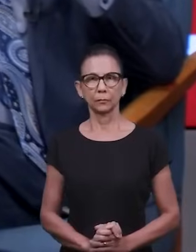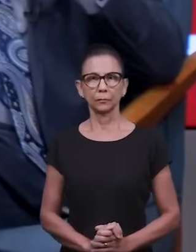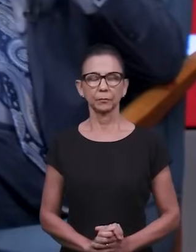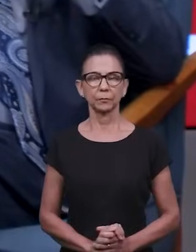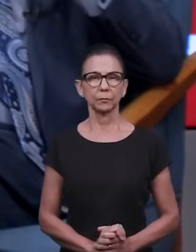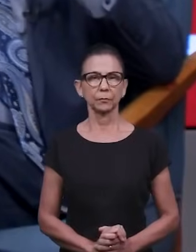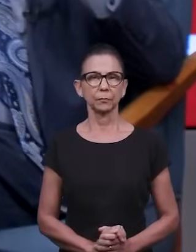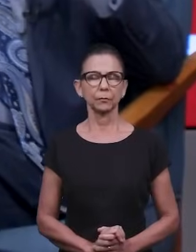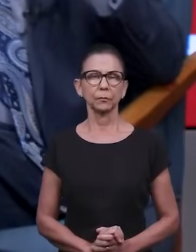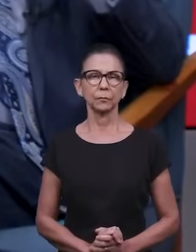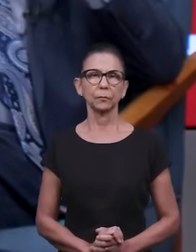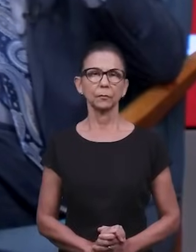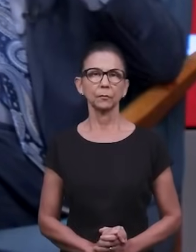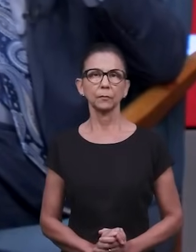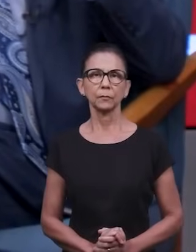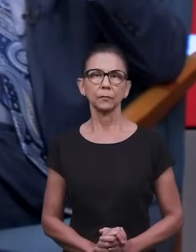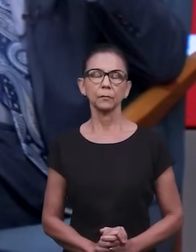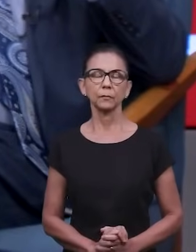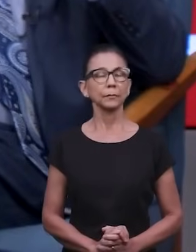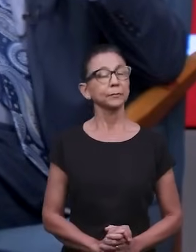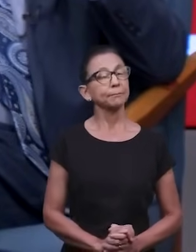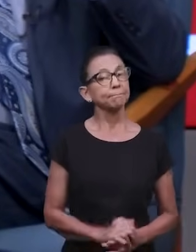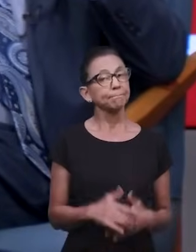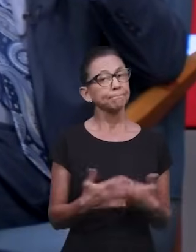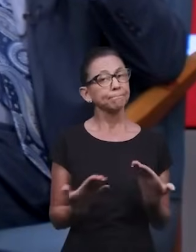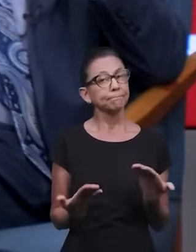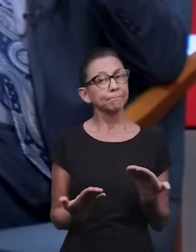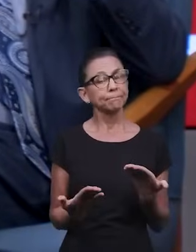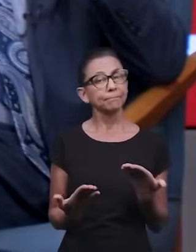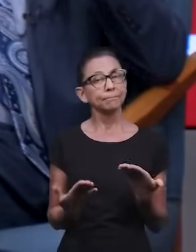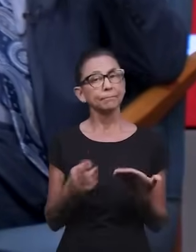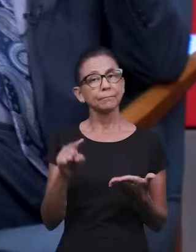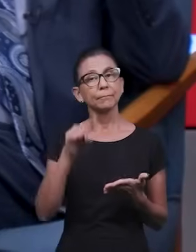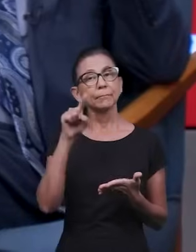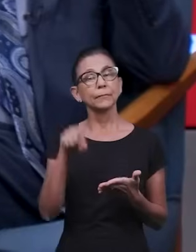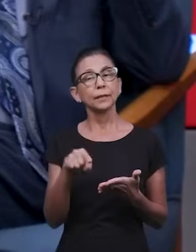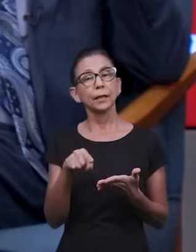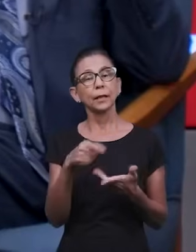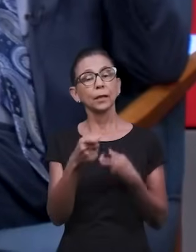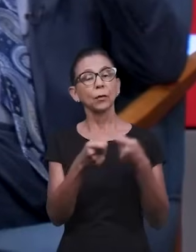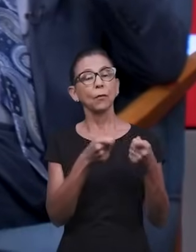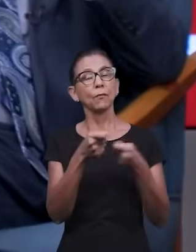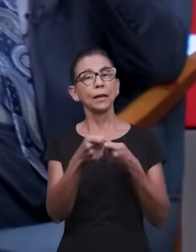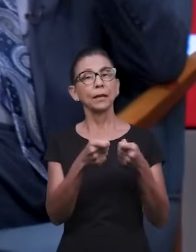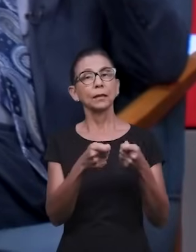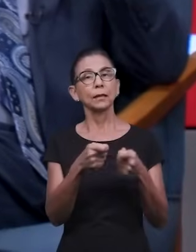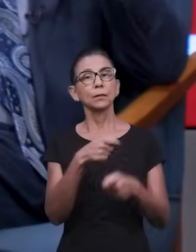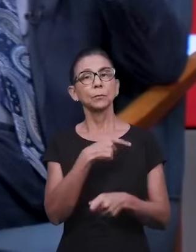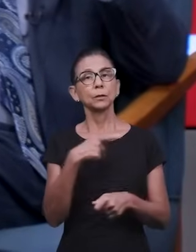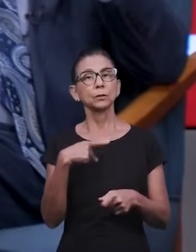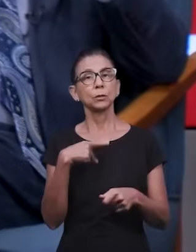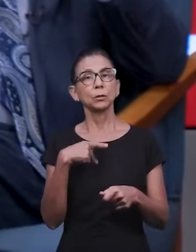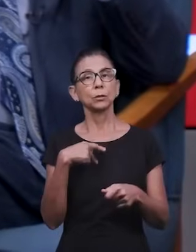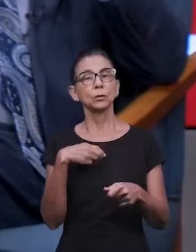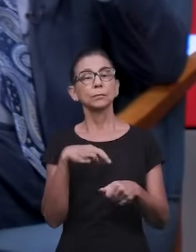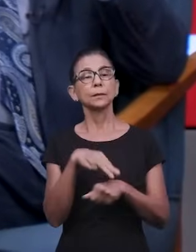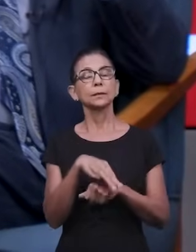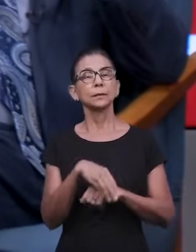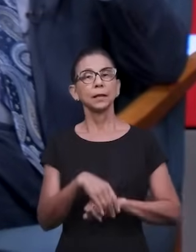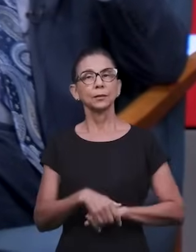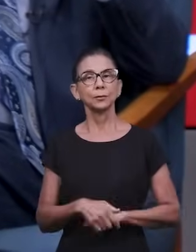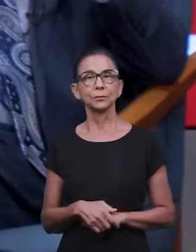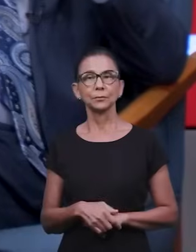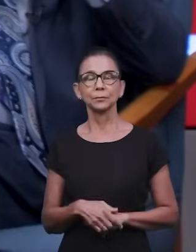na vida dos Ministérios é um só é por isso que a doutrina